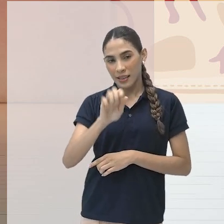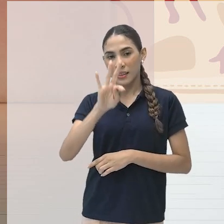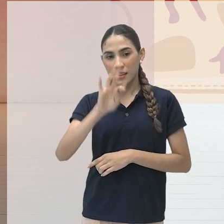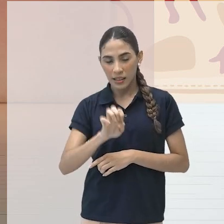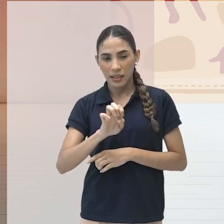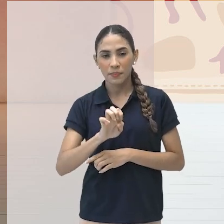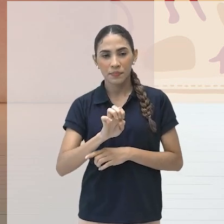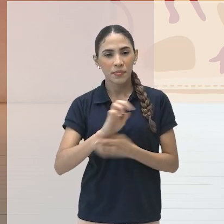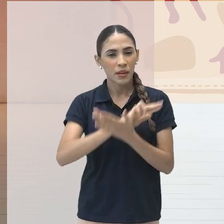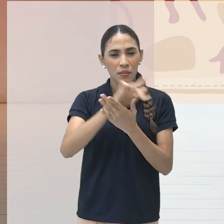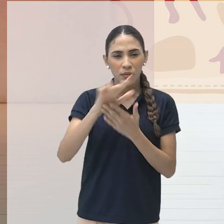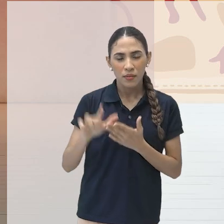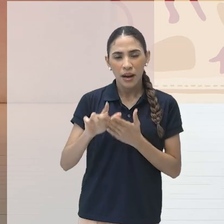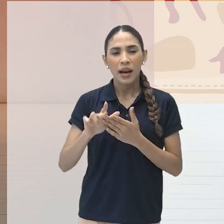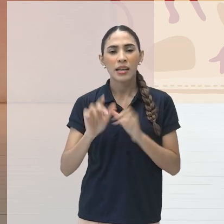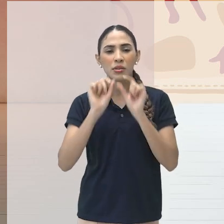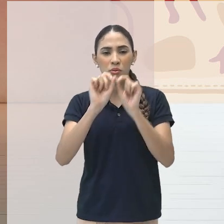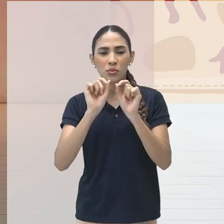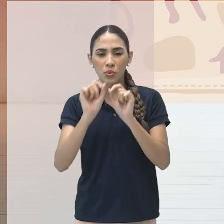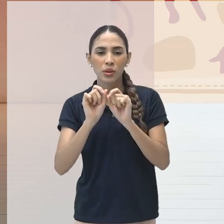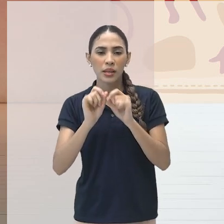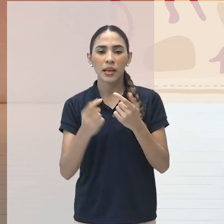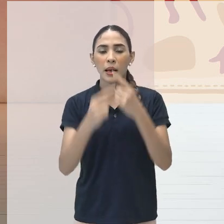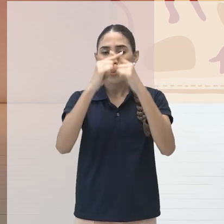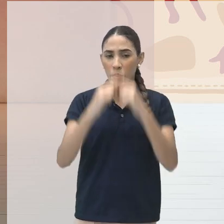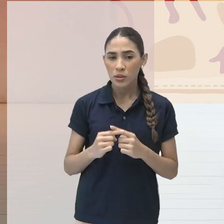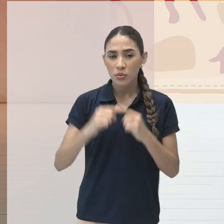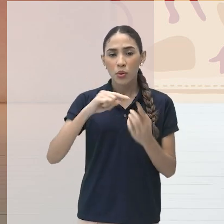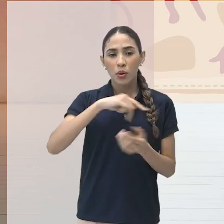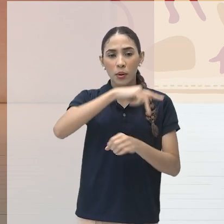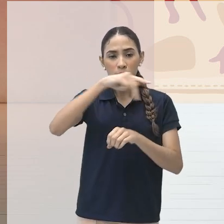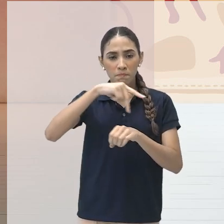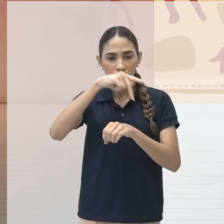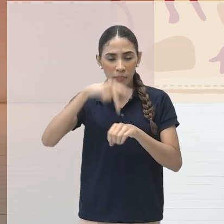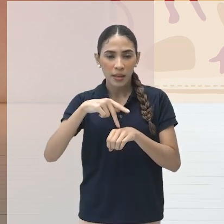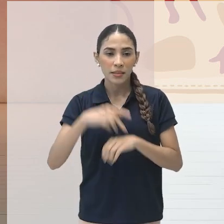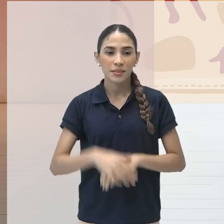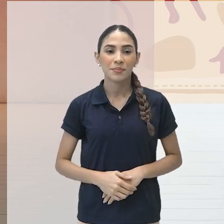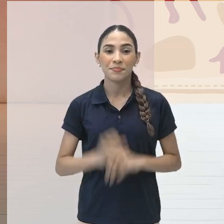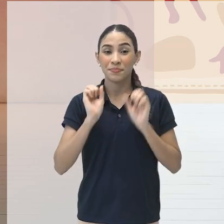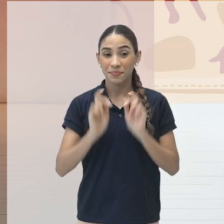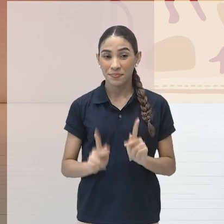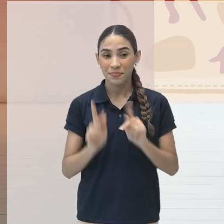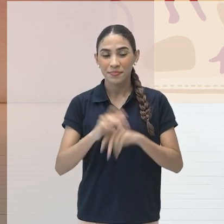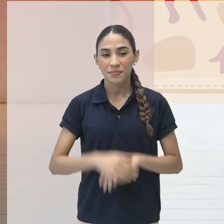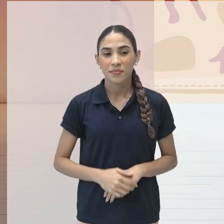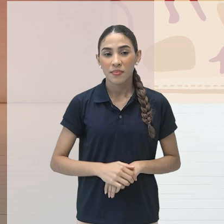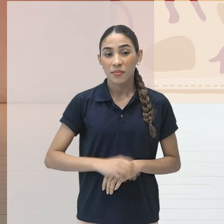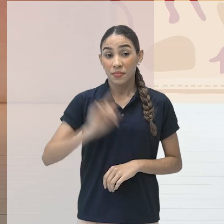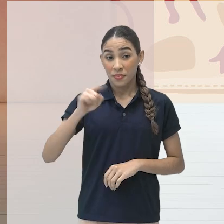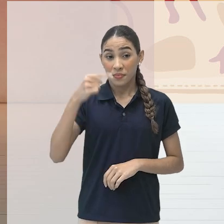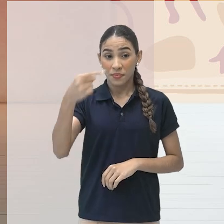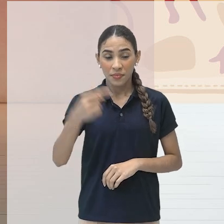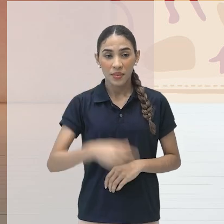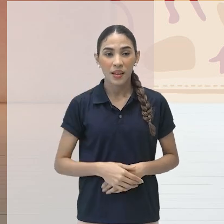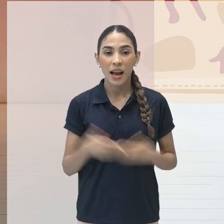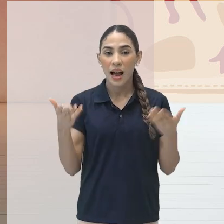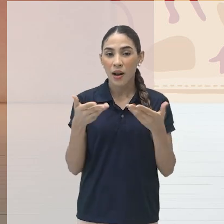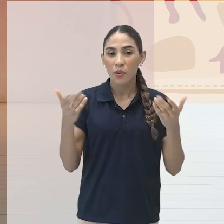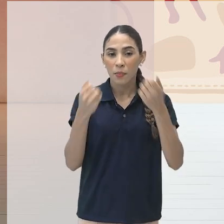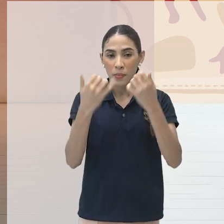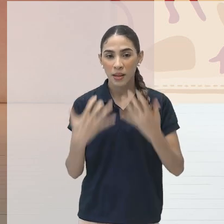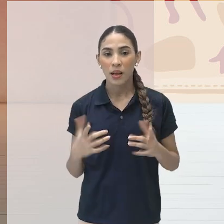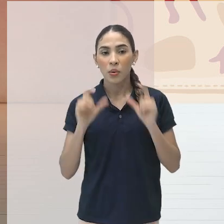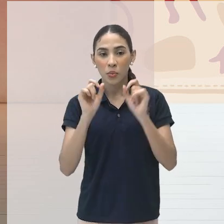várias competições espalhadas pelo mundo, não é mesmo? Muito bem. Prosseguindo, agora eu quero falar